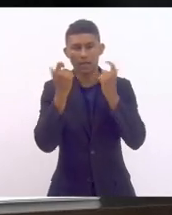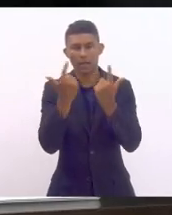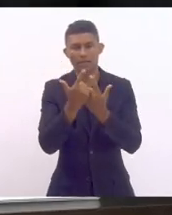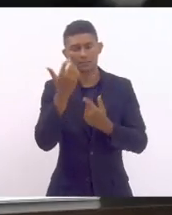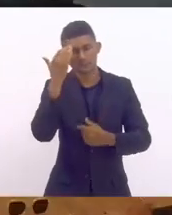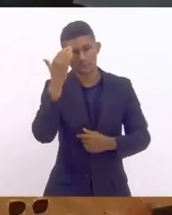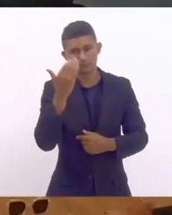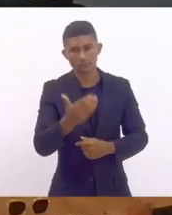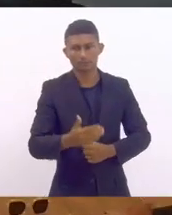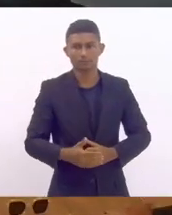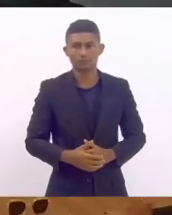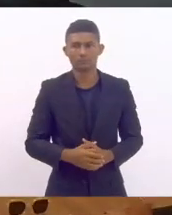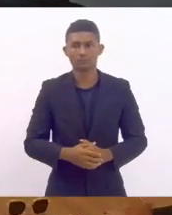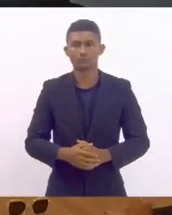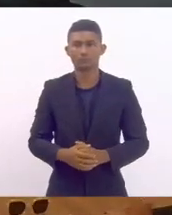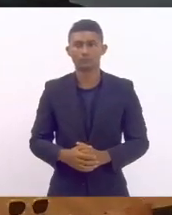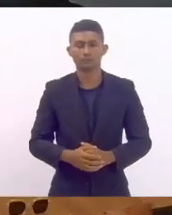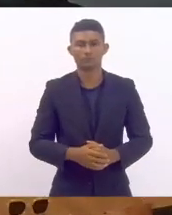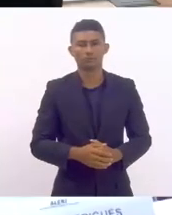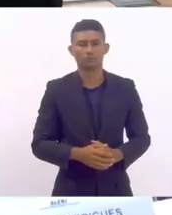muito obrigada